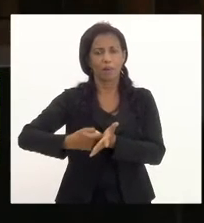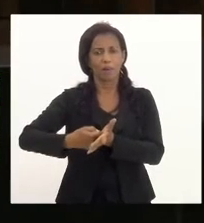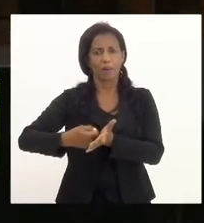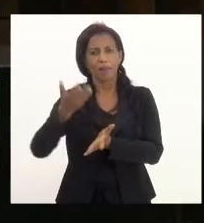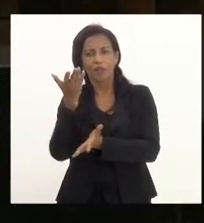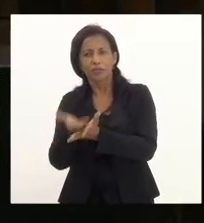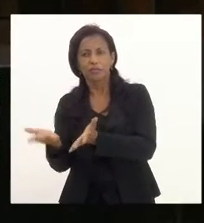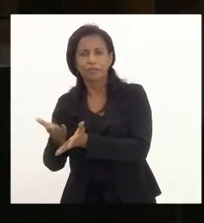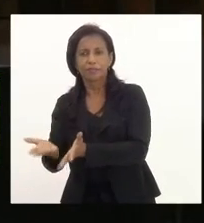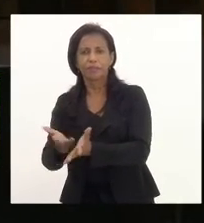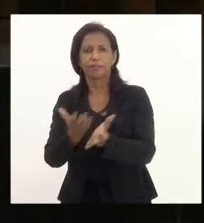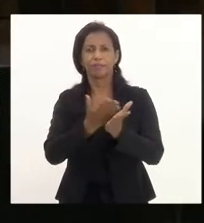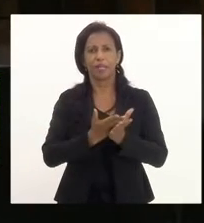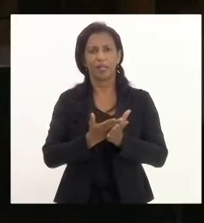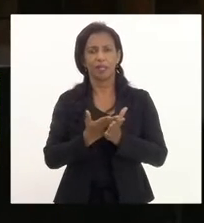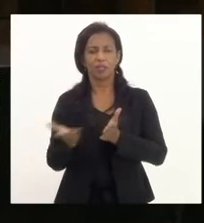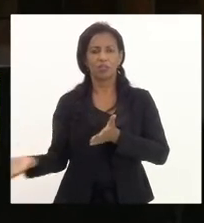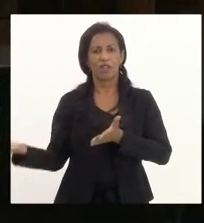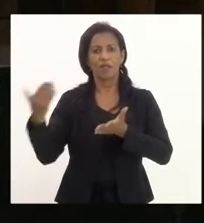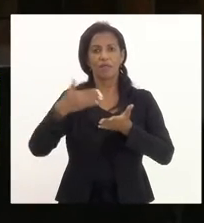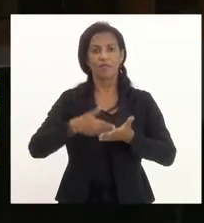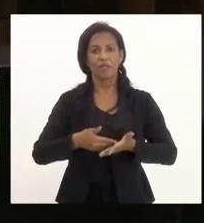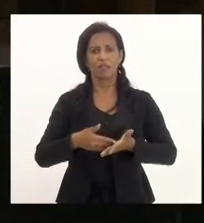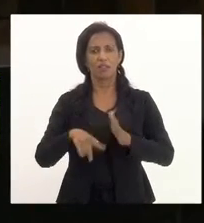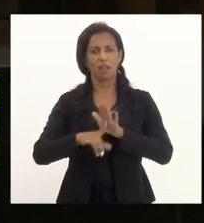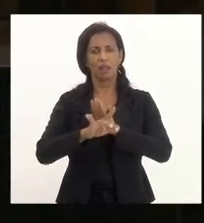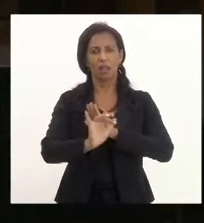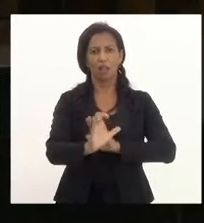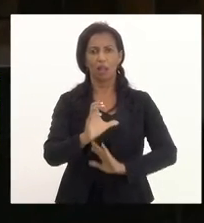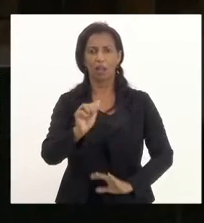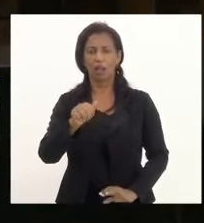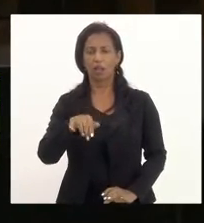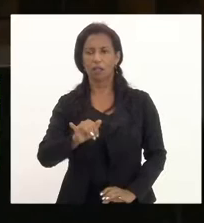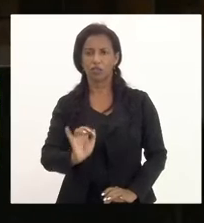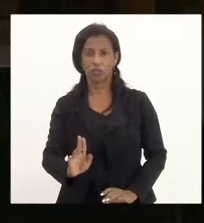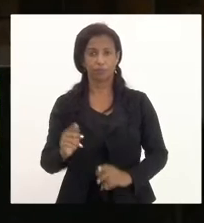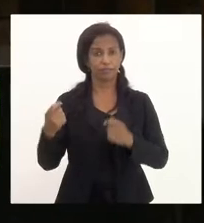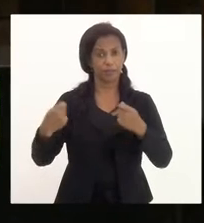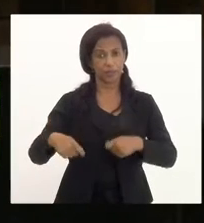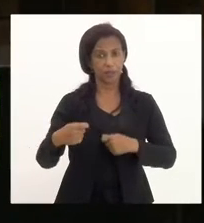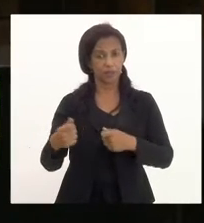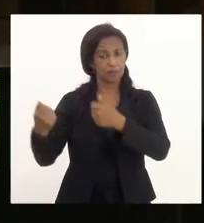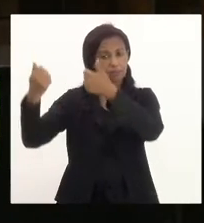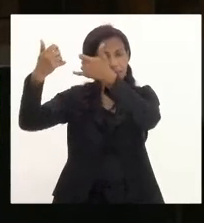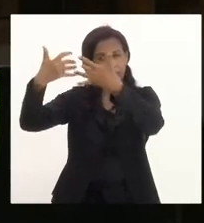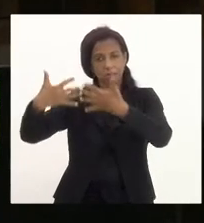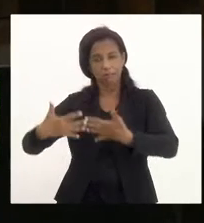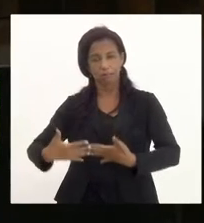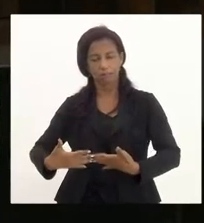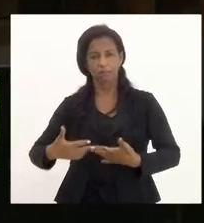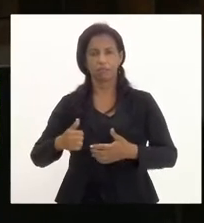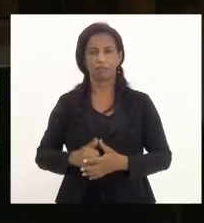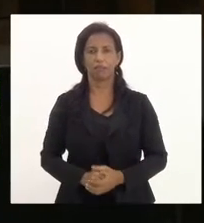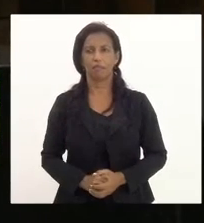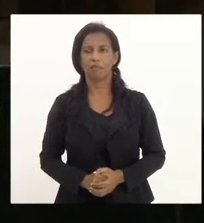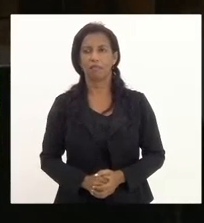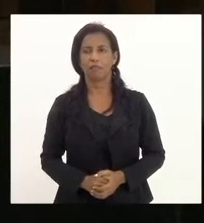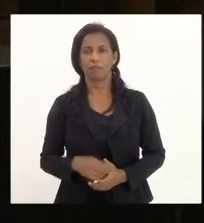das perdas advindos da lei kandir é preciso que seja esclarecido